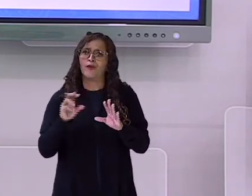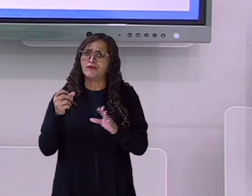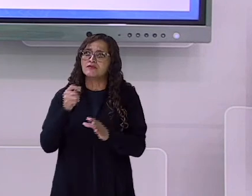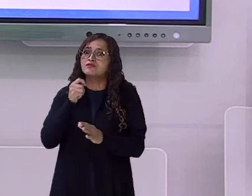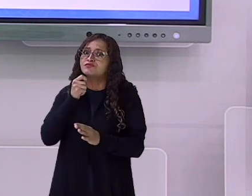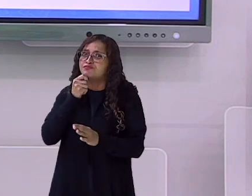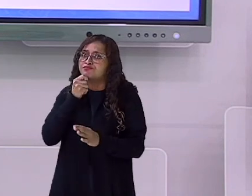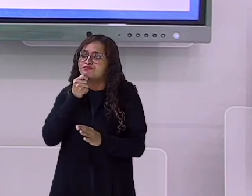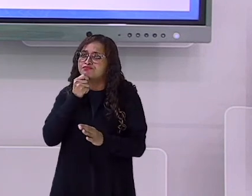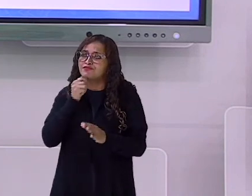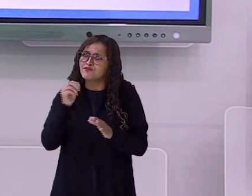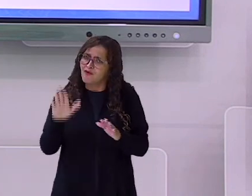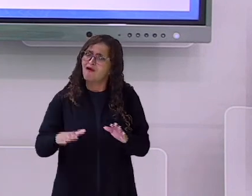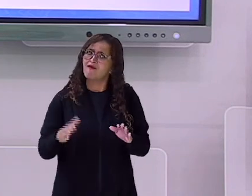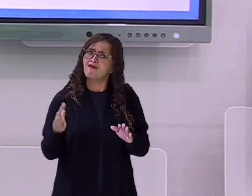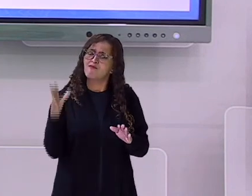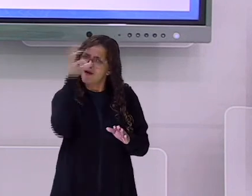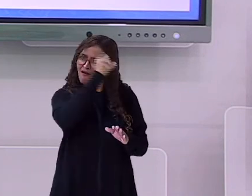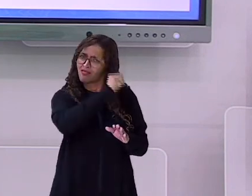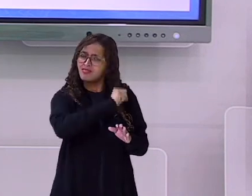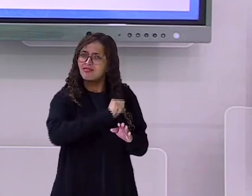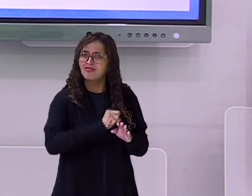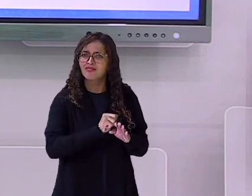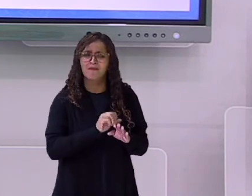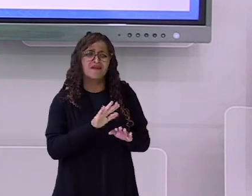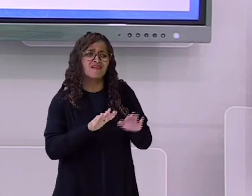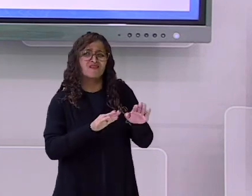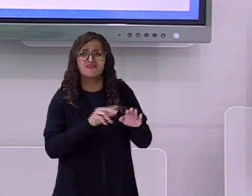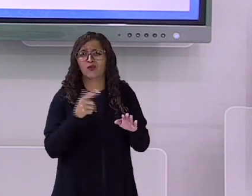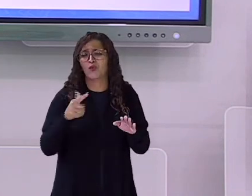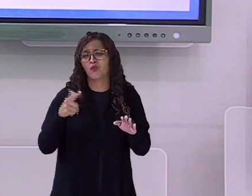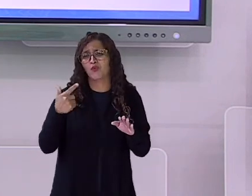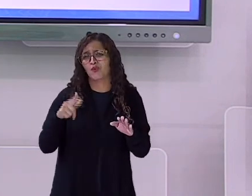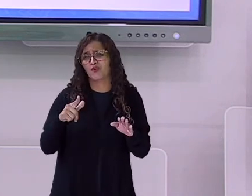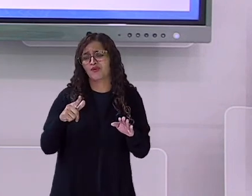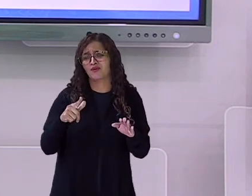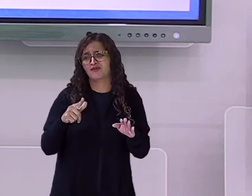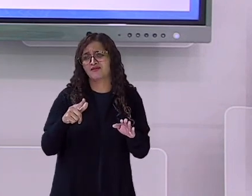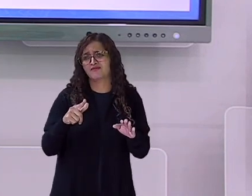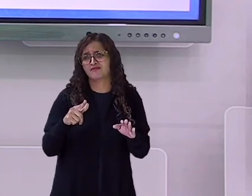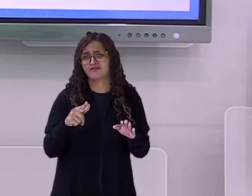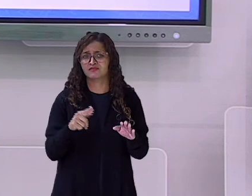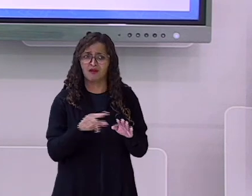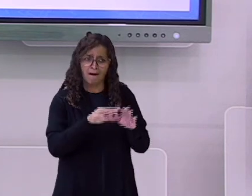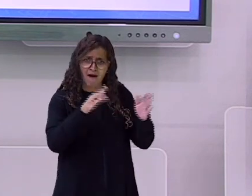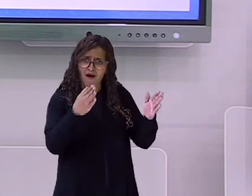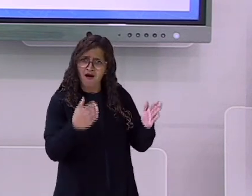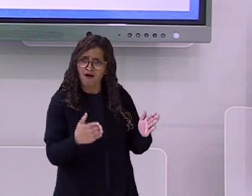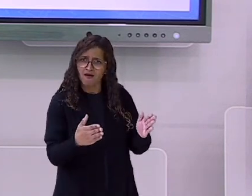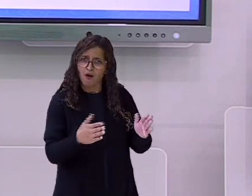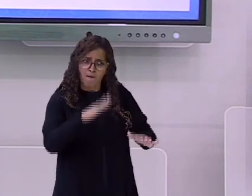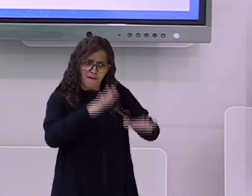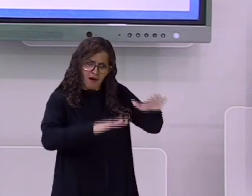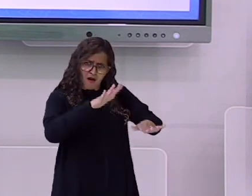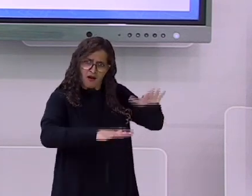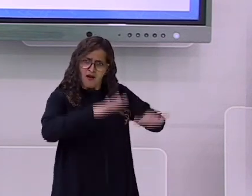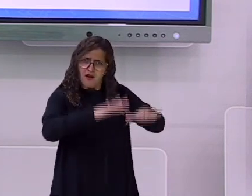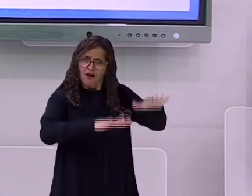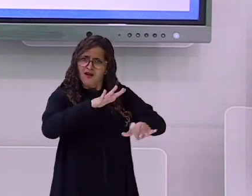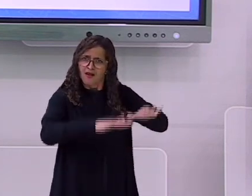vamos tocar. Se você não tem nenhum dos dois, agora até na mesa a gente faz percussão, ó.